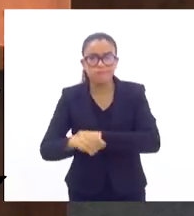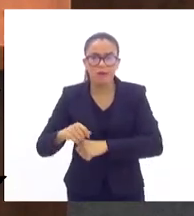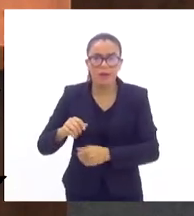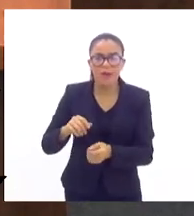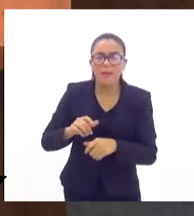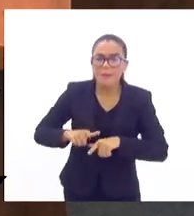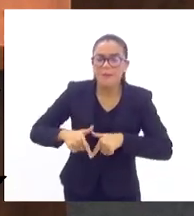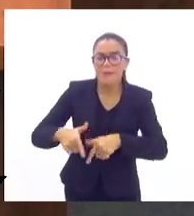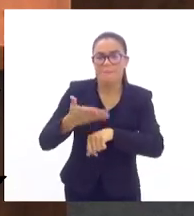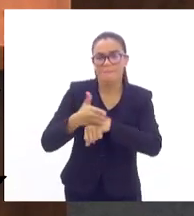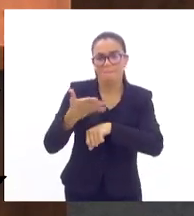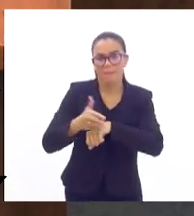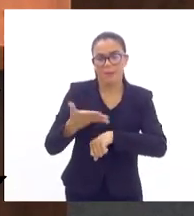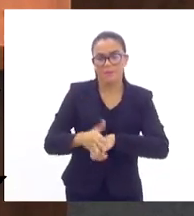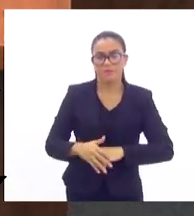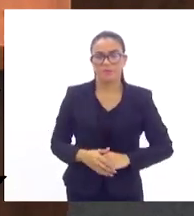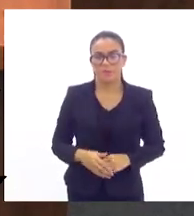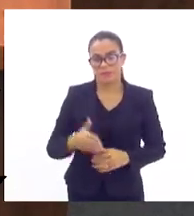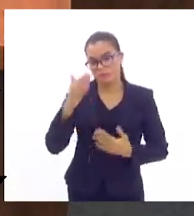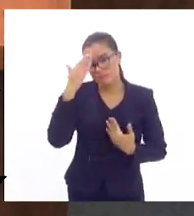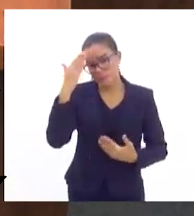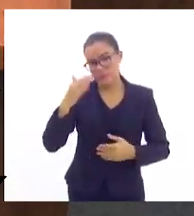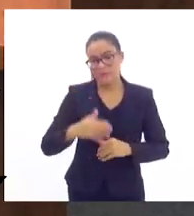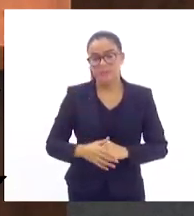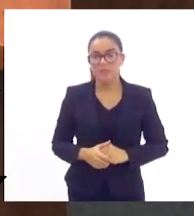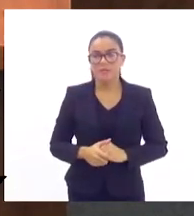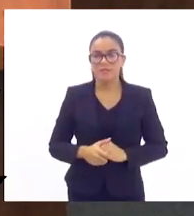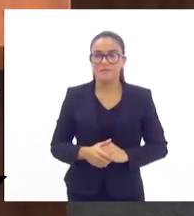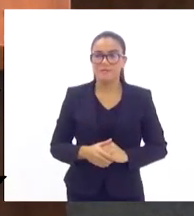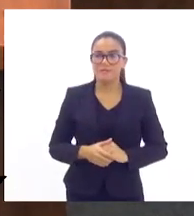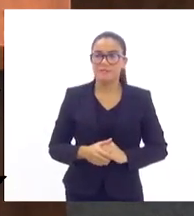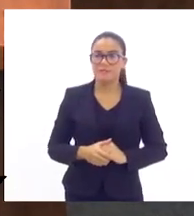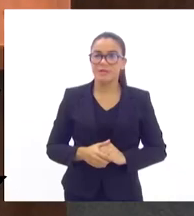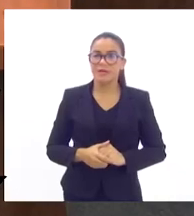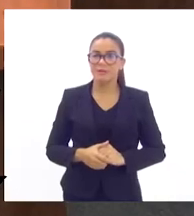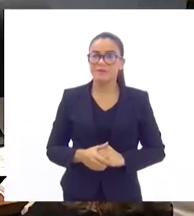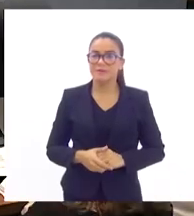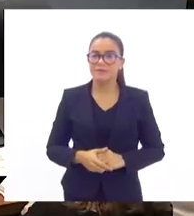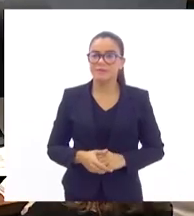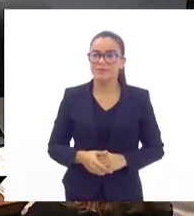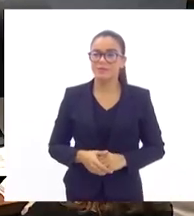essa resolução desses problemas, deputado. Obrigado. Pode contar com a gente. O que está escrito aqui?